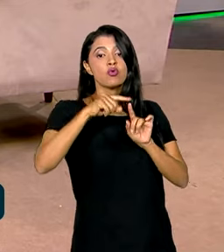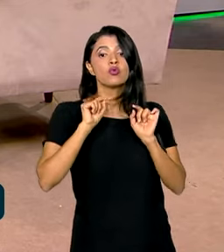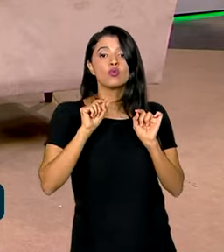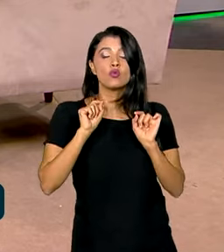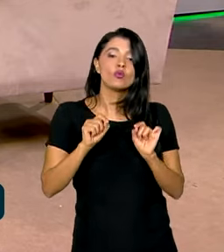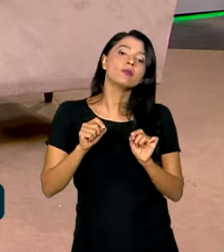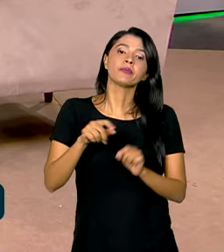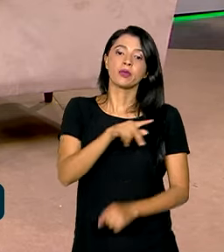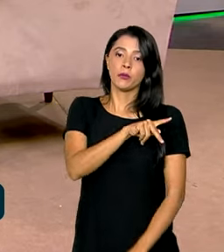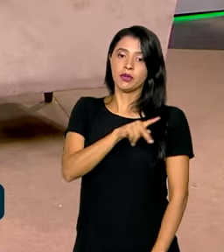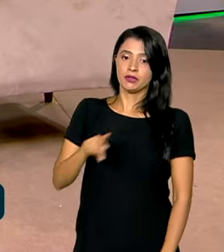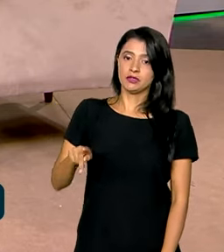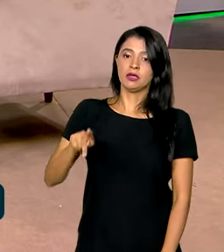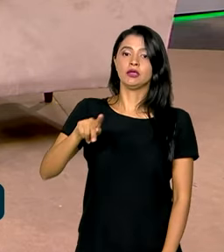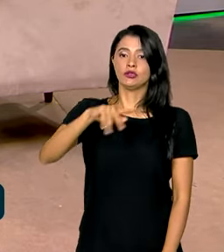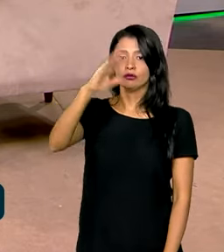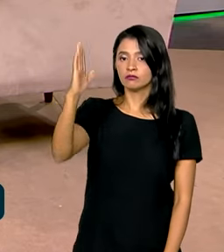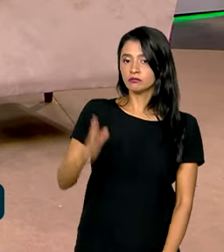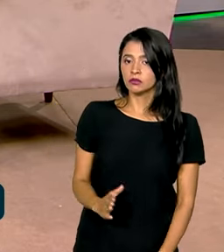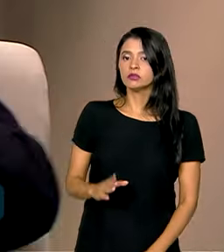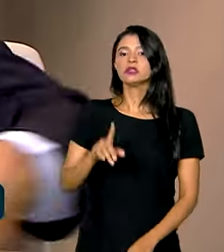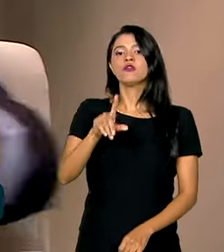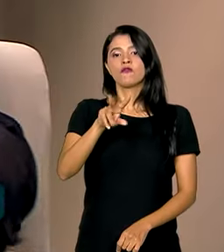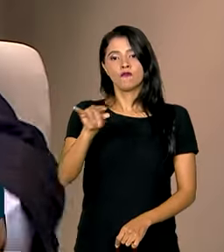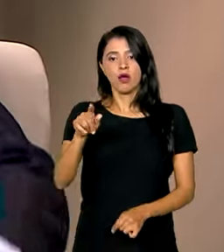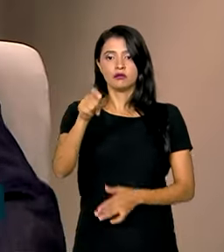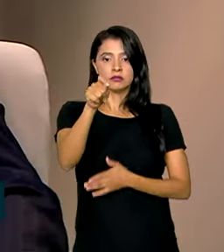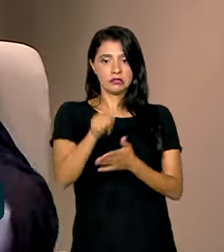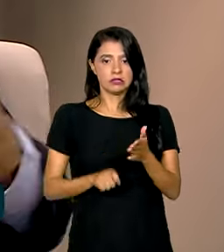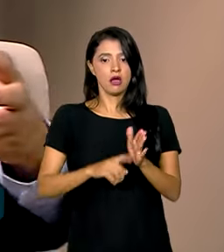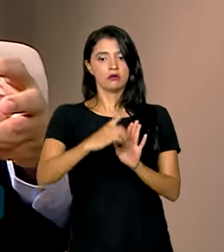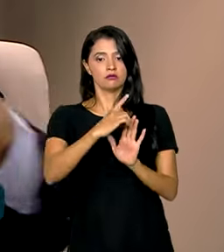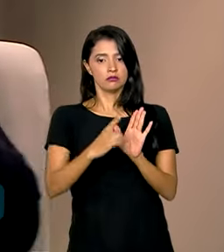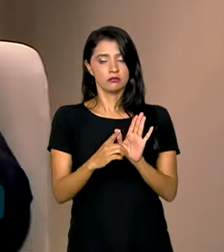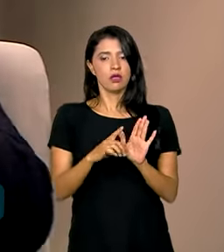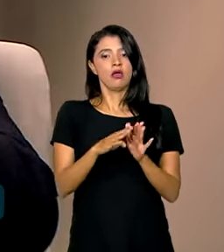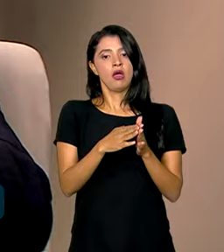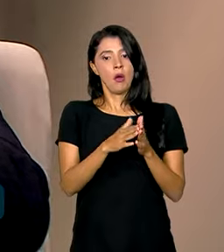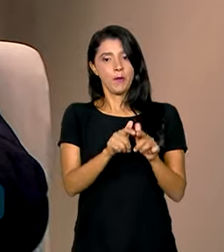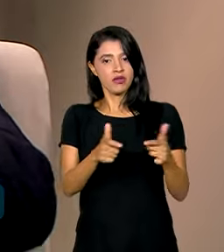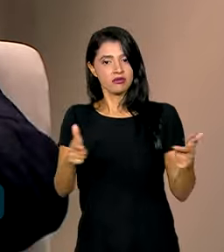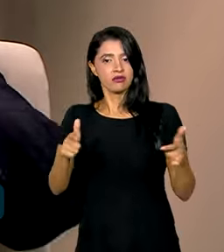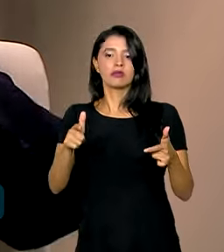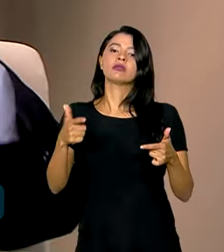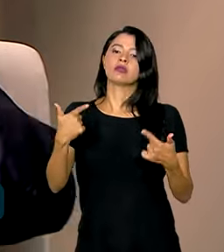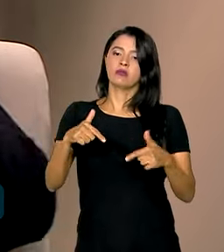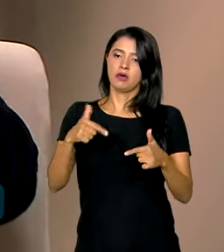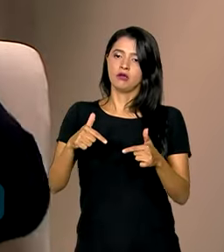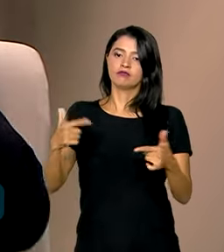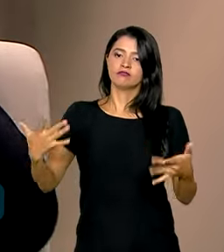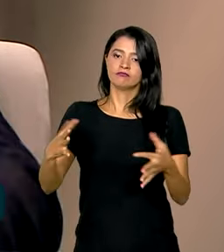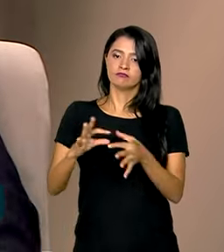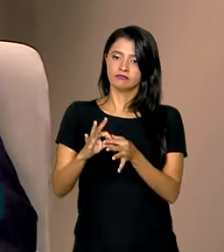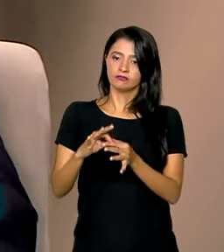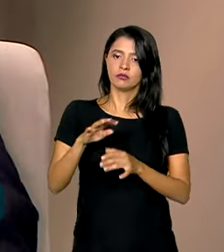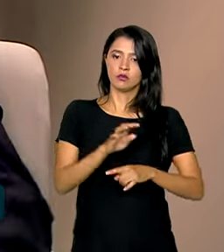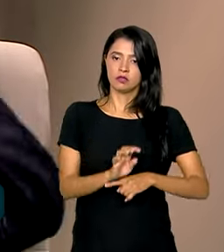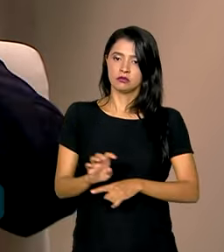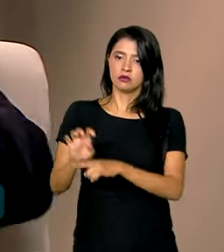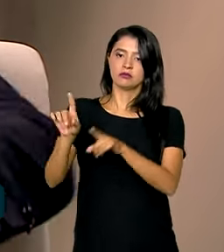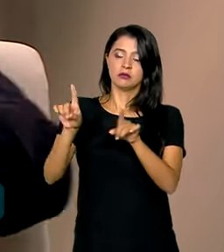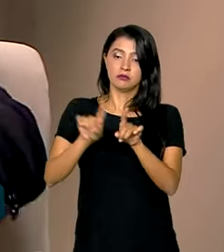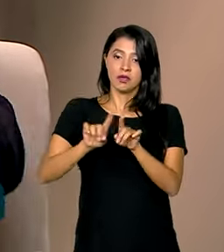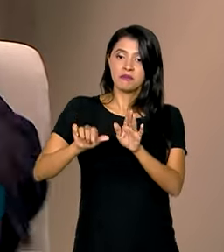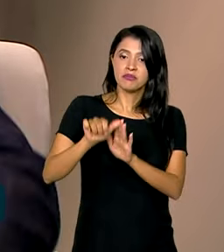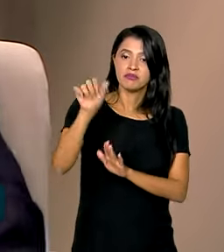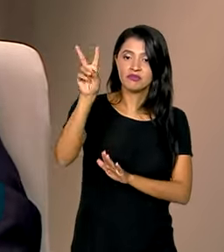o presidente da República vai editar um decreto estendendo esse trabalho para integrar os estados. E nós temos pela primeira vez uma